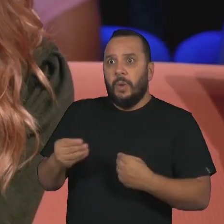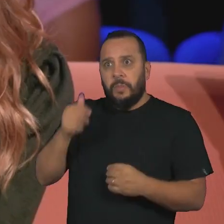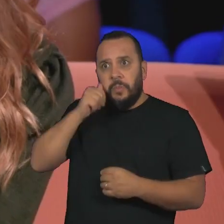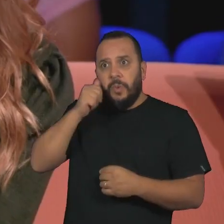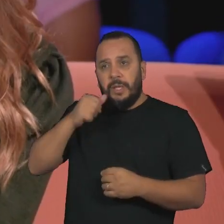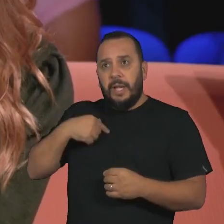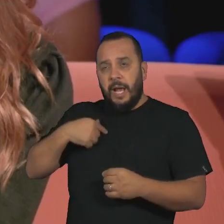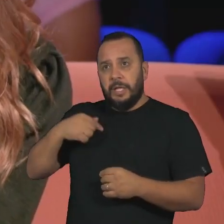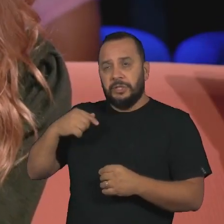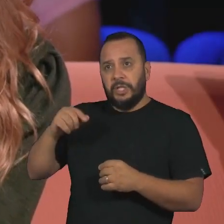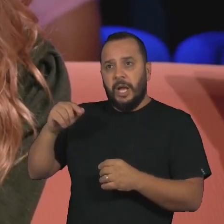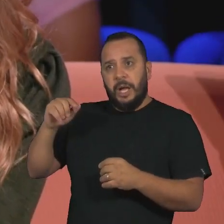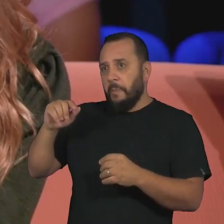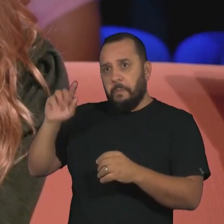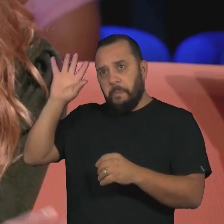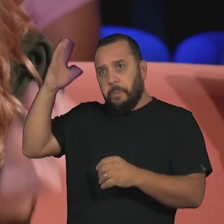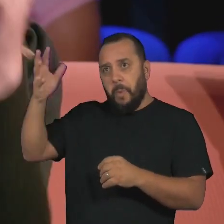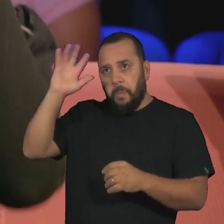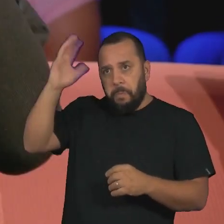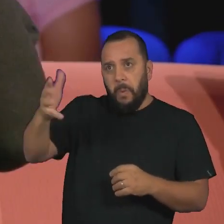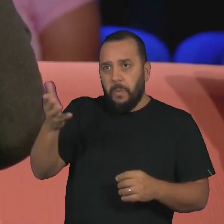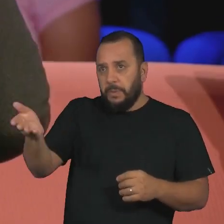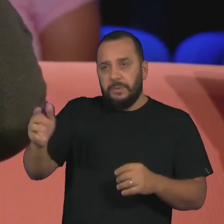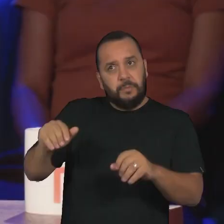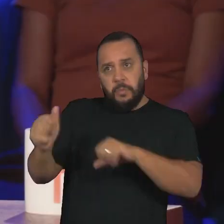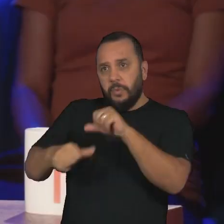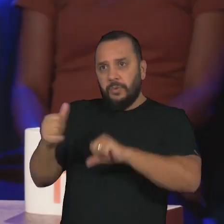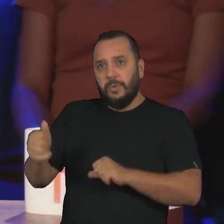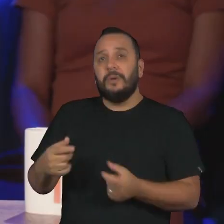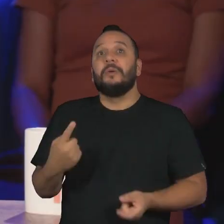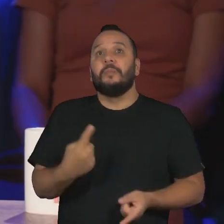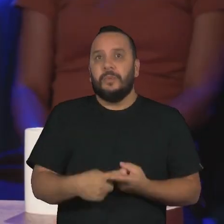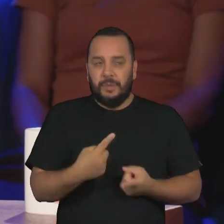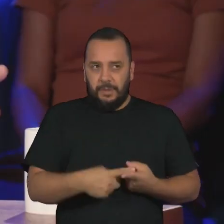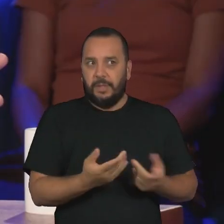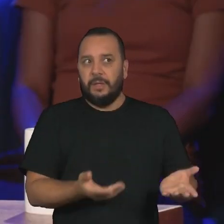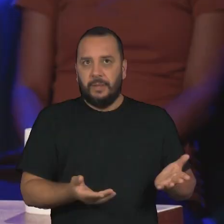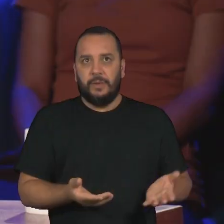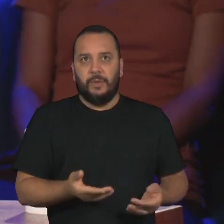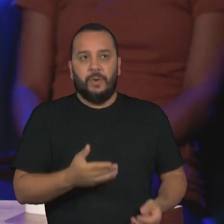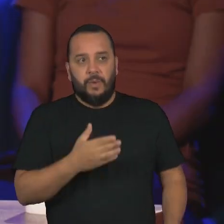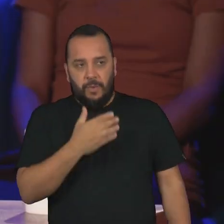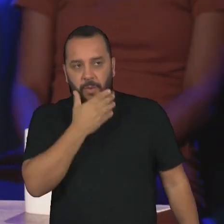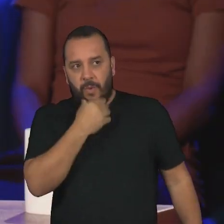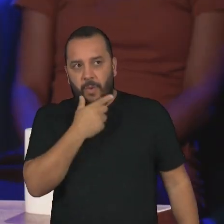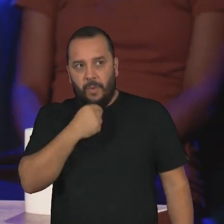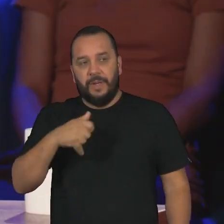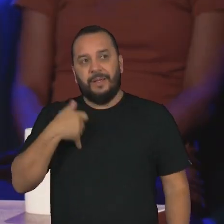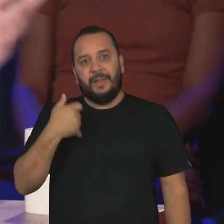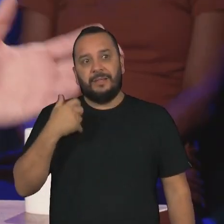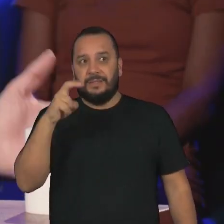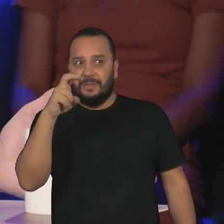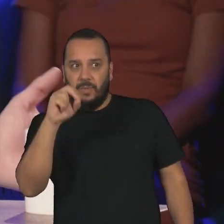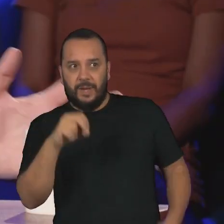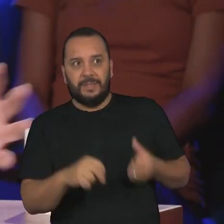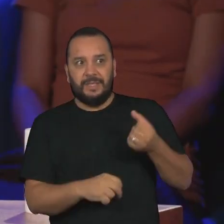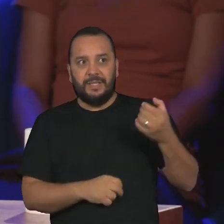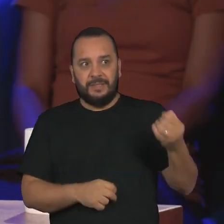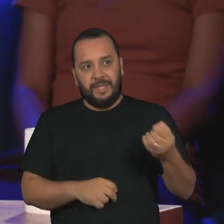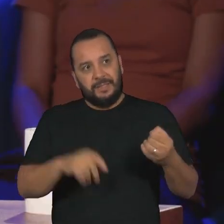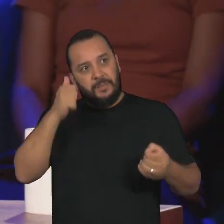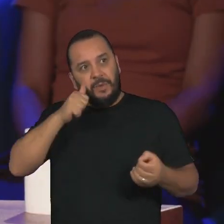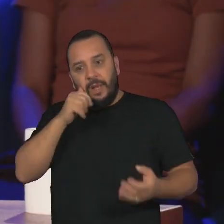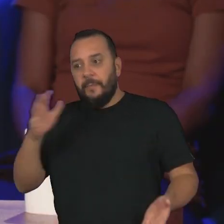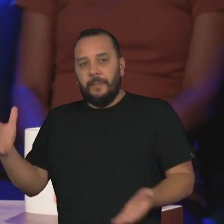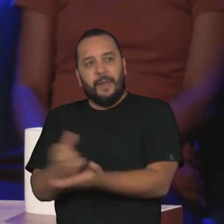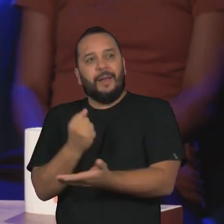violência aumentando Porque doméstica. o homem já fazia isso. Então, assim, era comum, né? Não, se o homem está com 50 ou 60 e tem Ele uma de ficar 20, com uma de